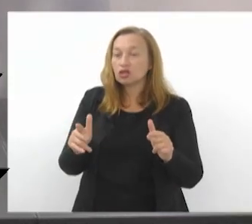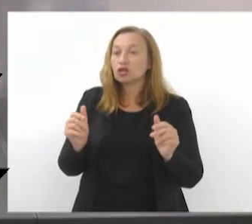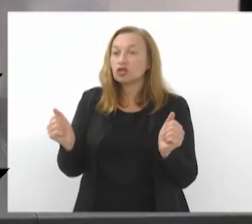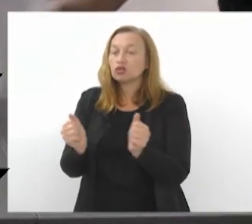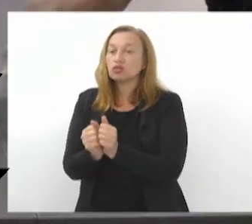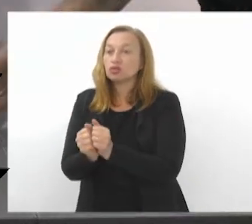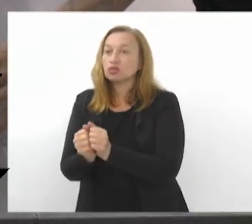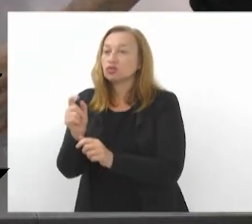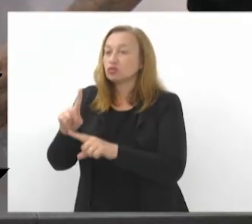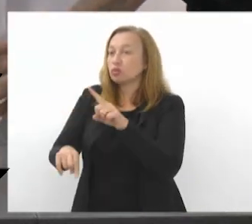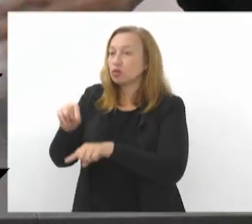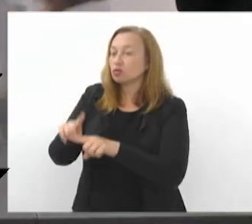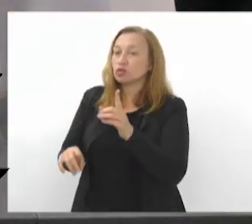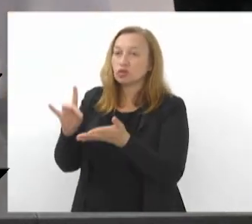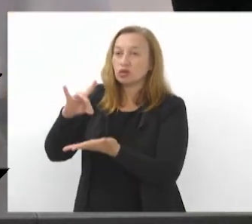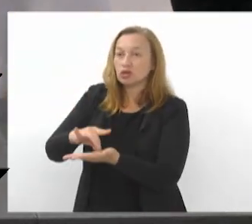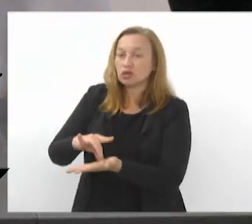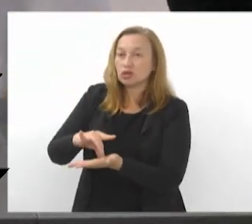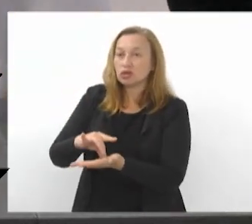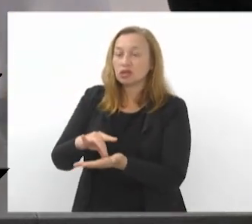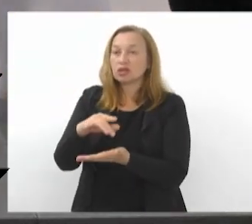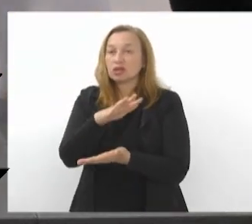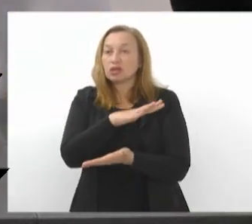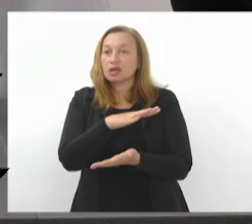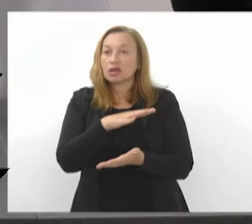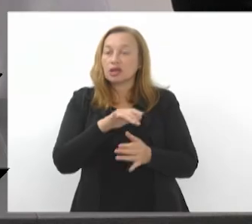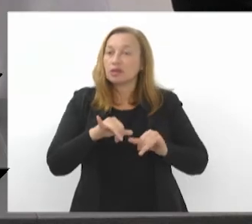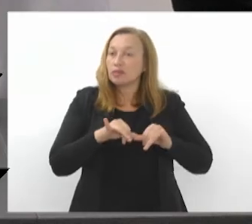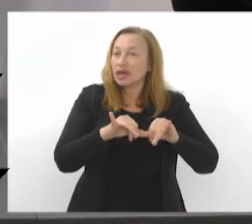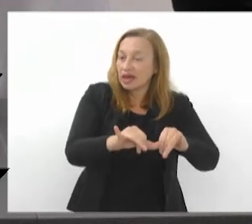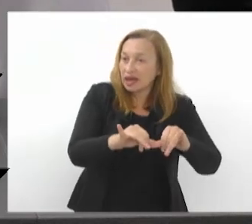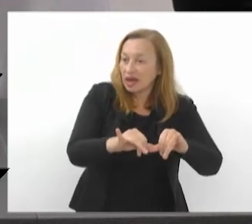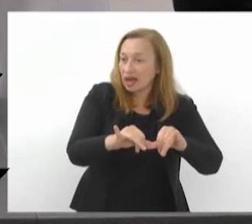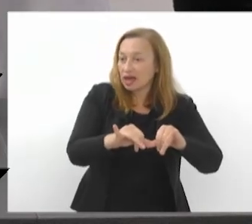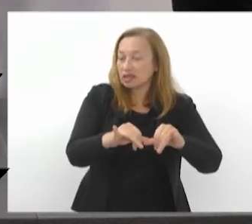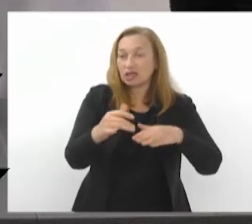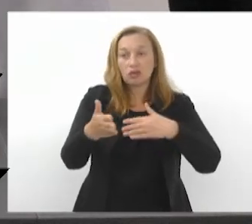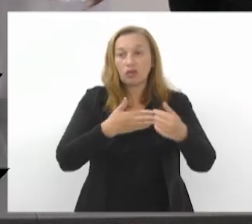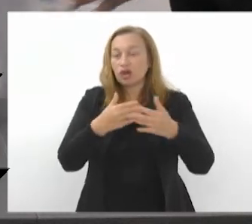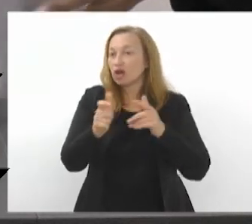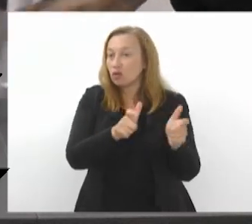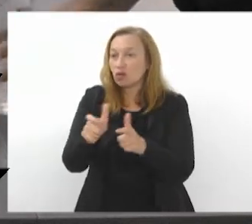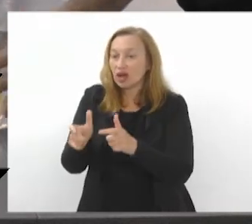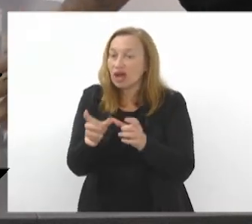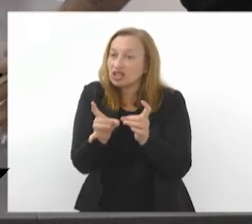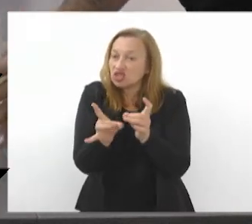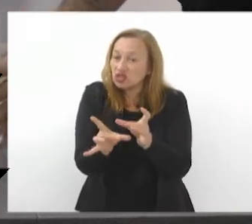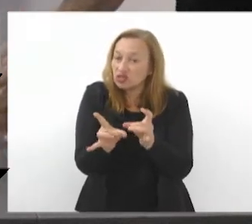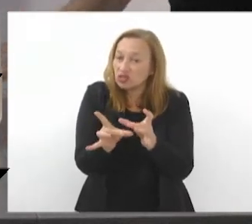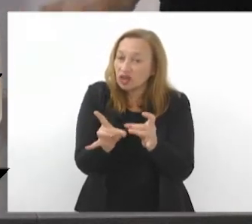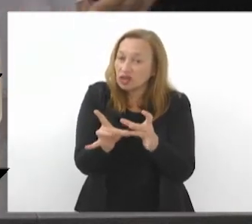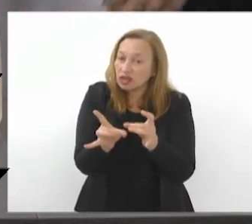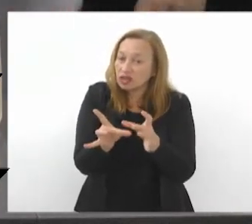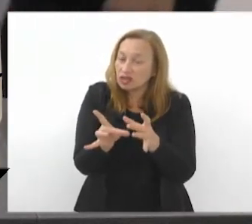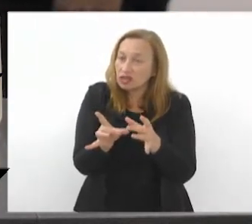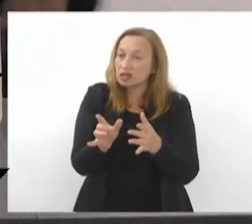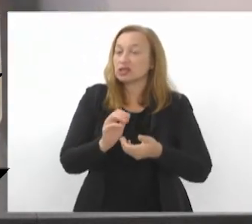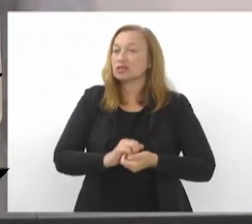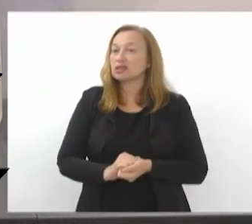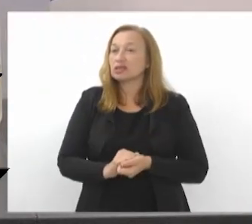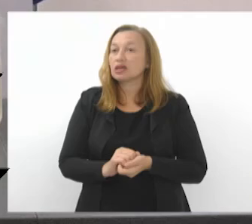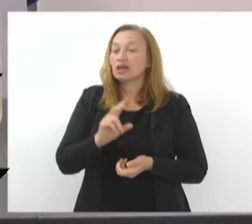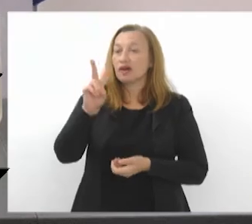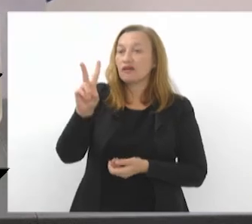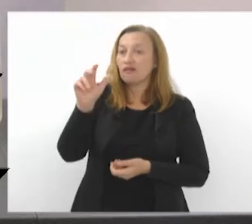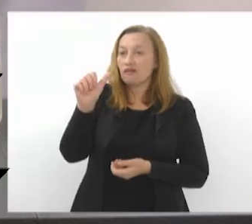originais, tradicionalmente conhecidos em mercados, supermercados, hipermercados, centro de compras e demais estabelecimentos comerciais,